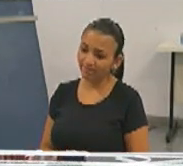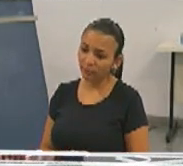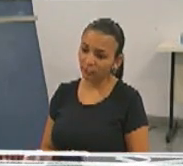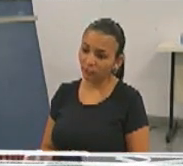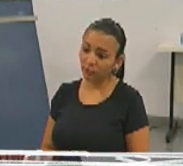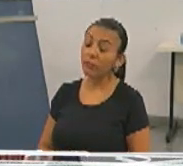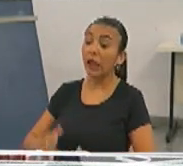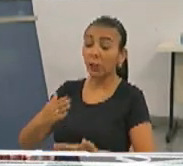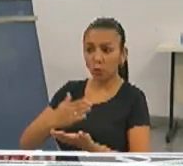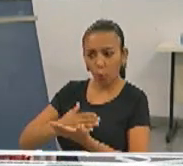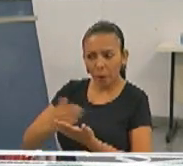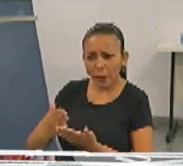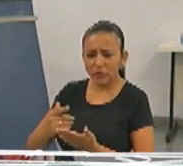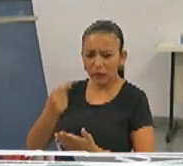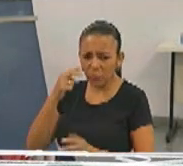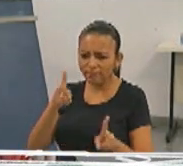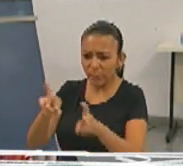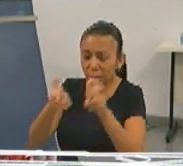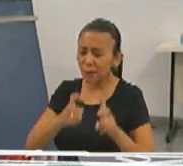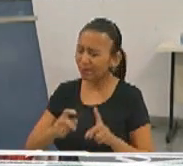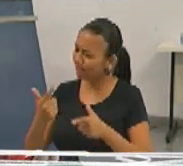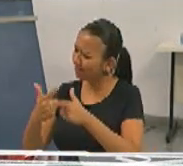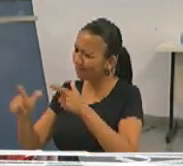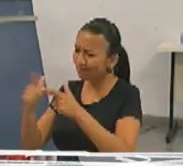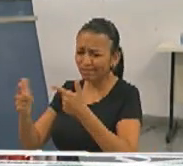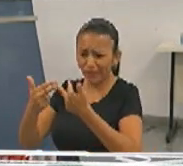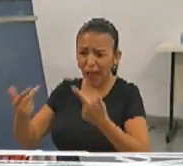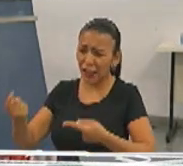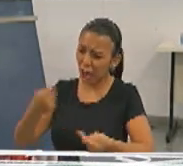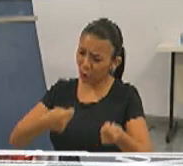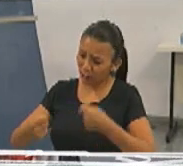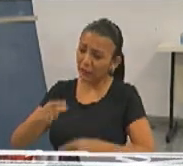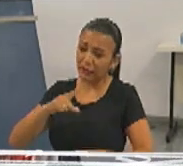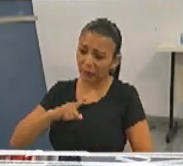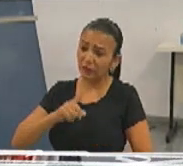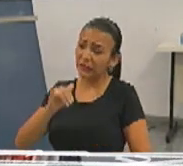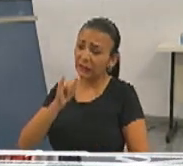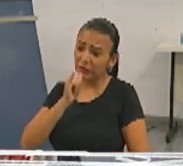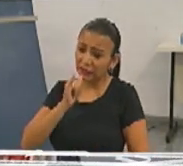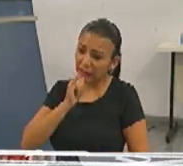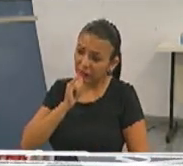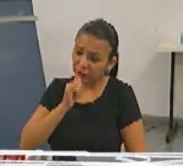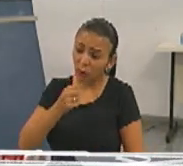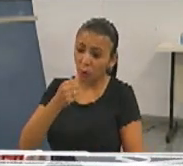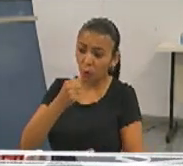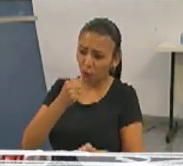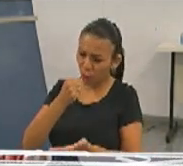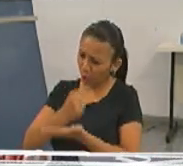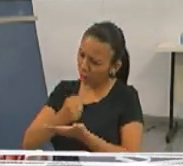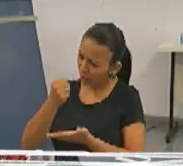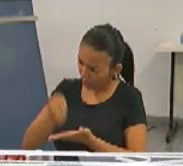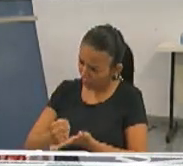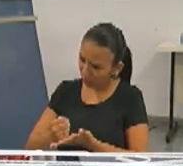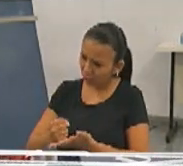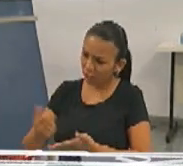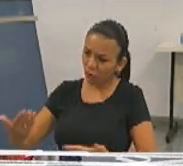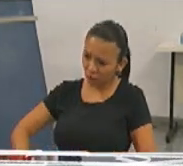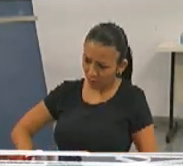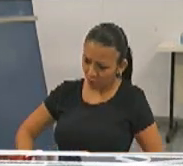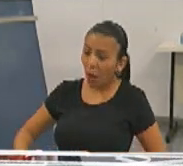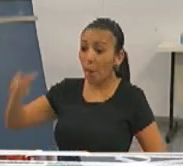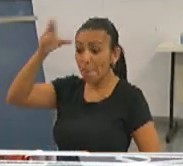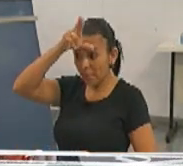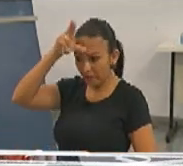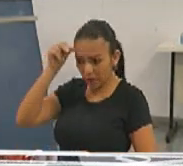No início, nos deparamos com grandes gargalos administrativos, tais como a contratualização de serviços com a Prefeitura Municipal